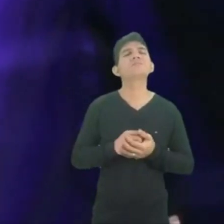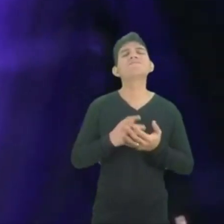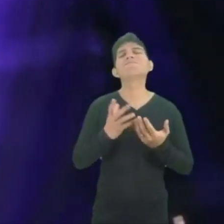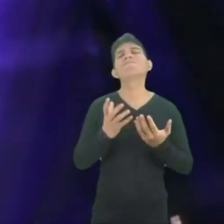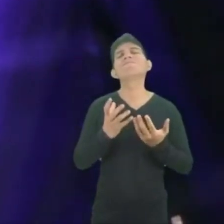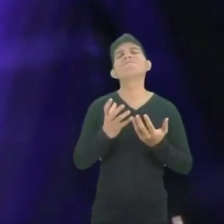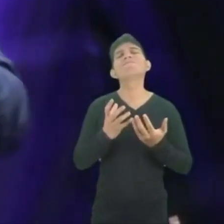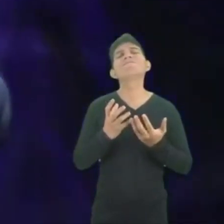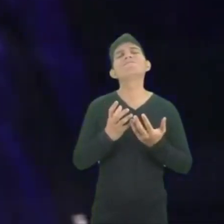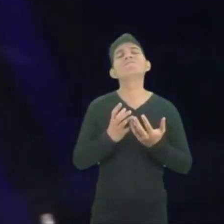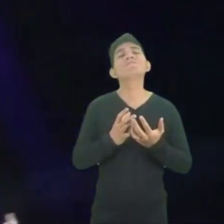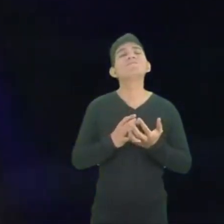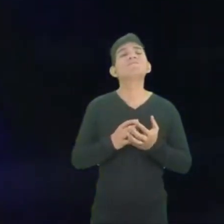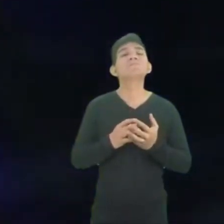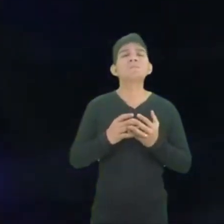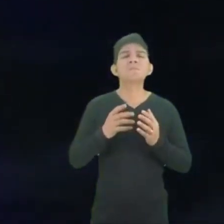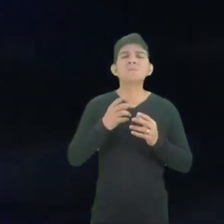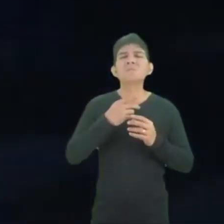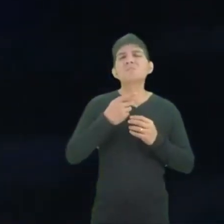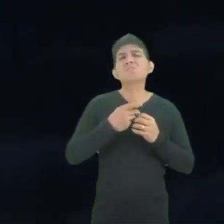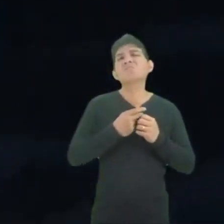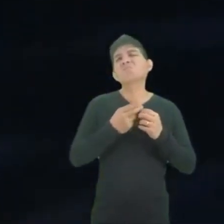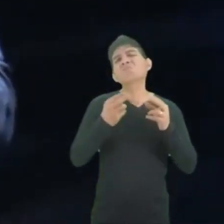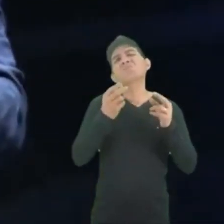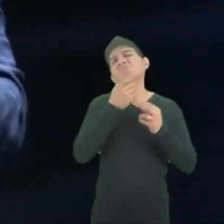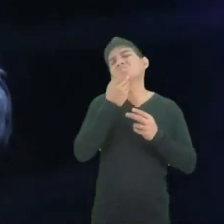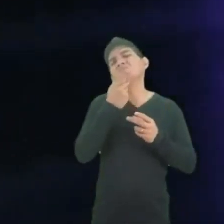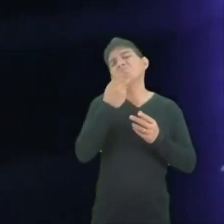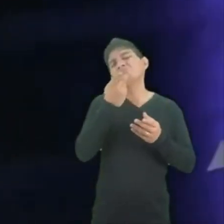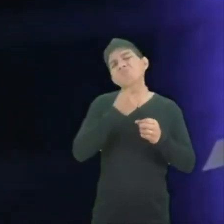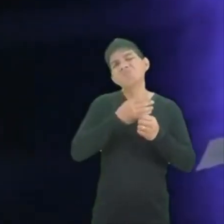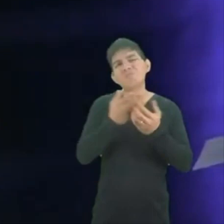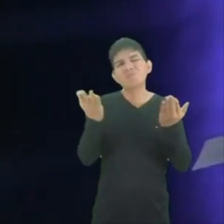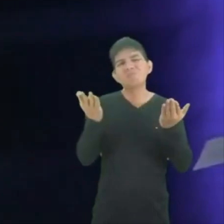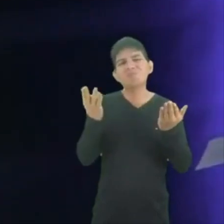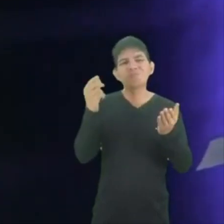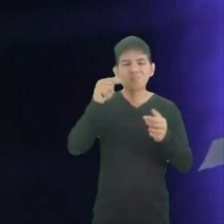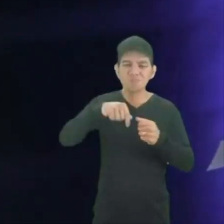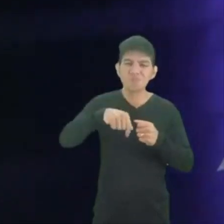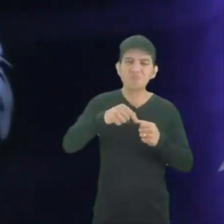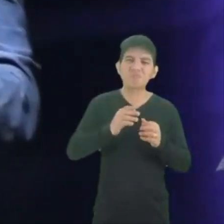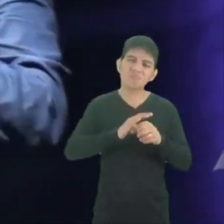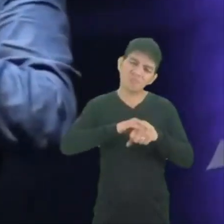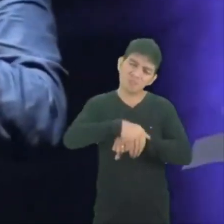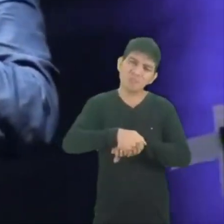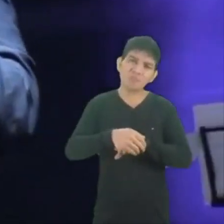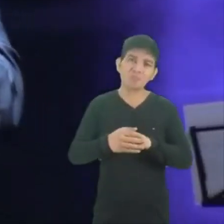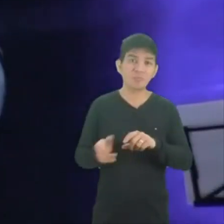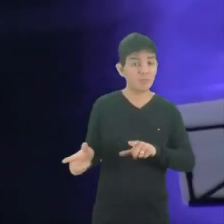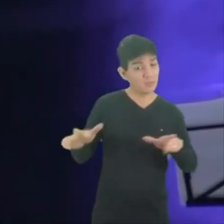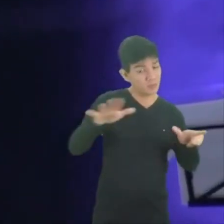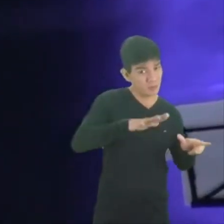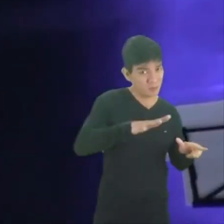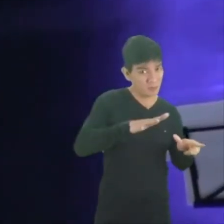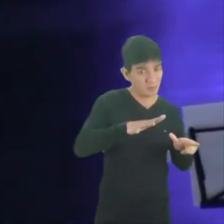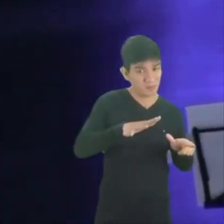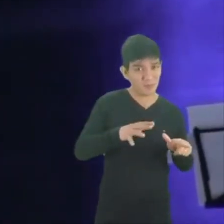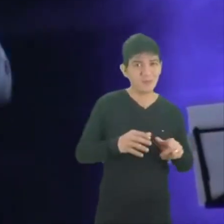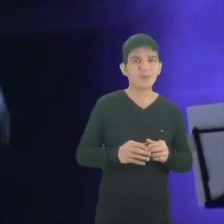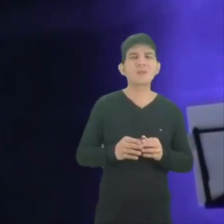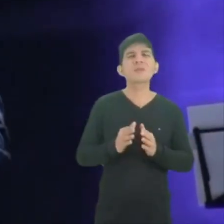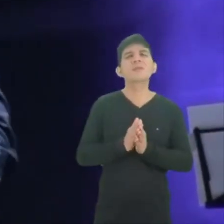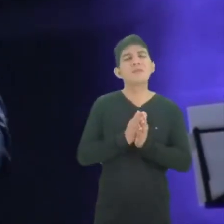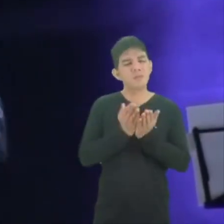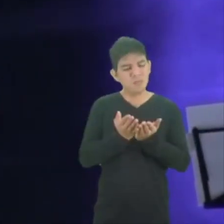o que isso tem a ver com o que eu quero falar com você nessa noite? Essa semana eu estava meditando, Deuteronômio